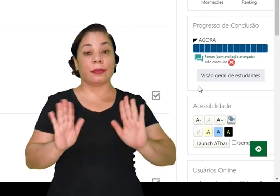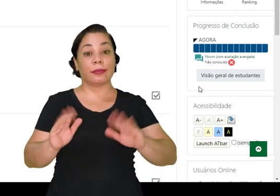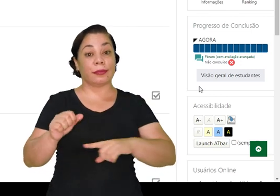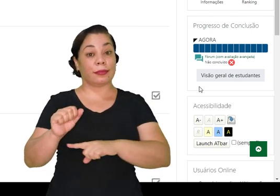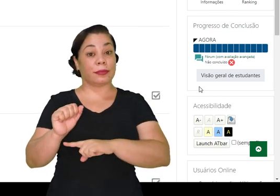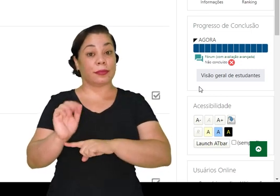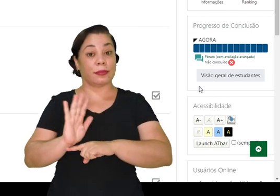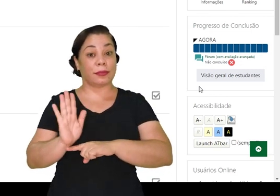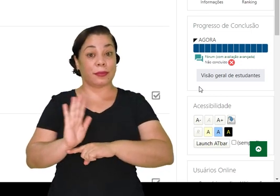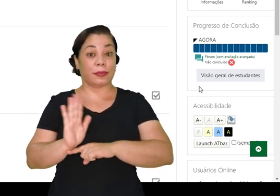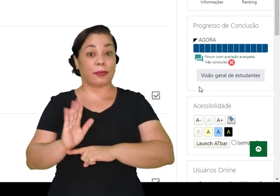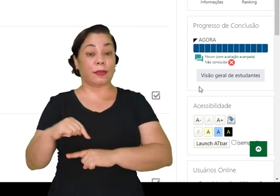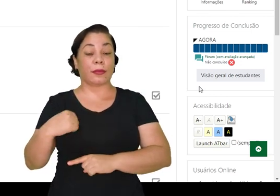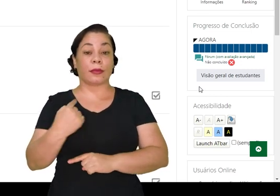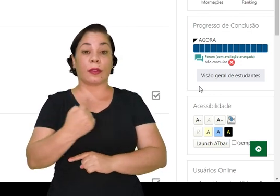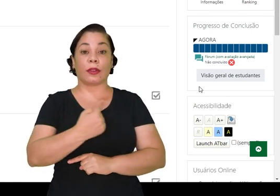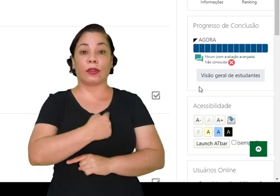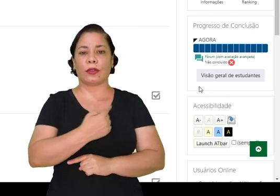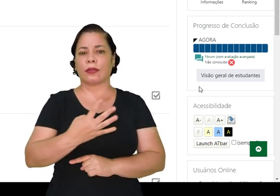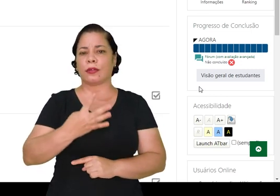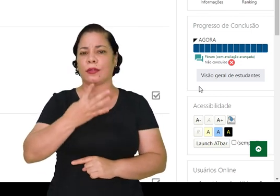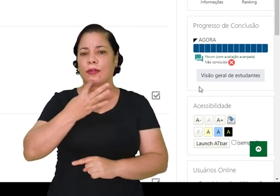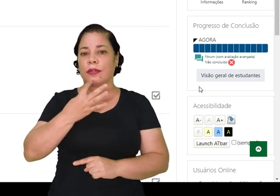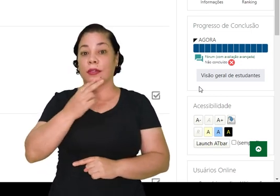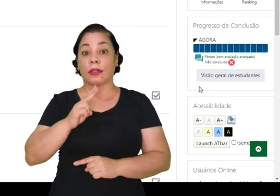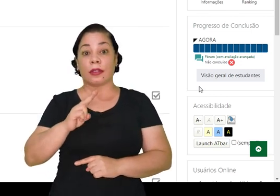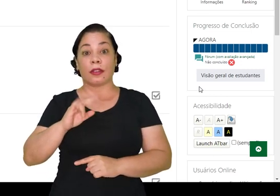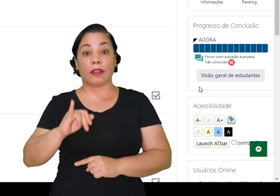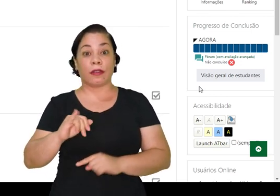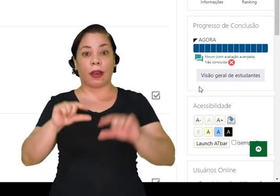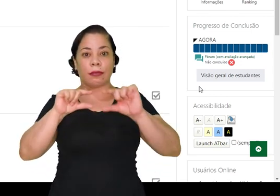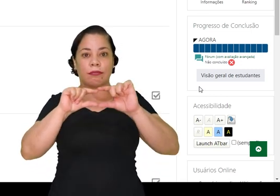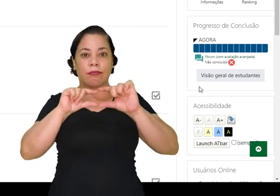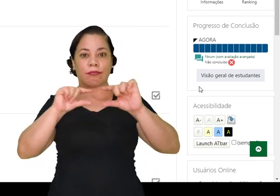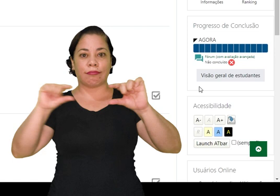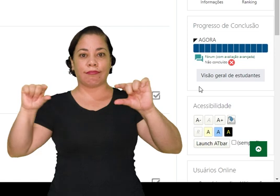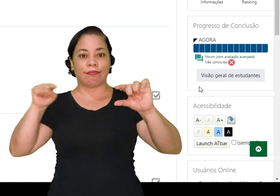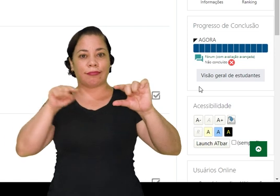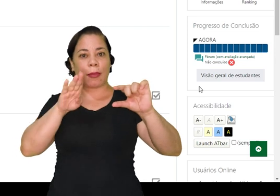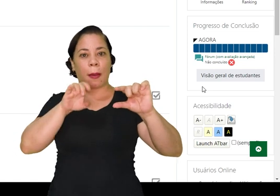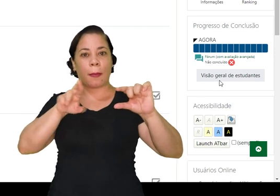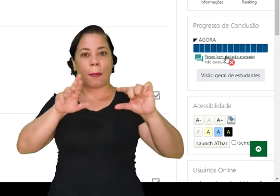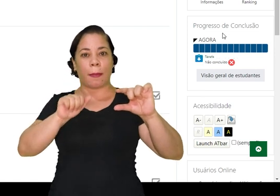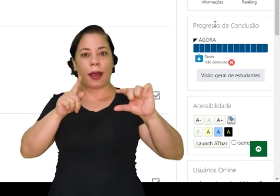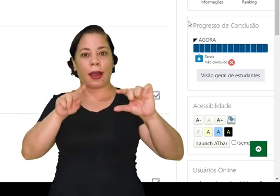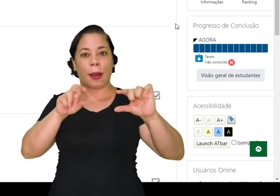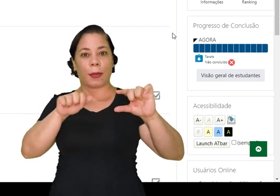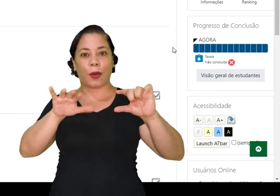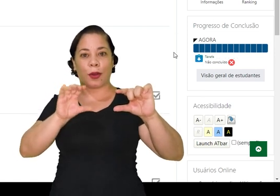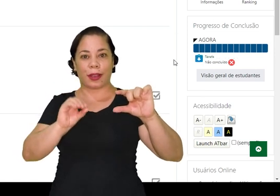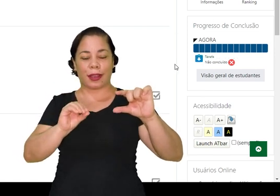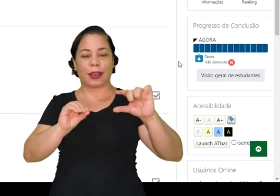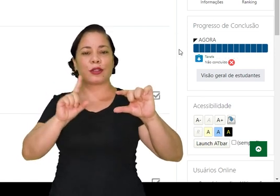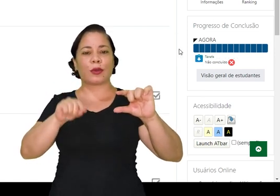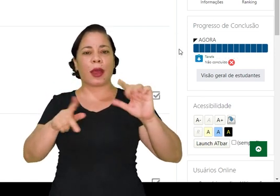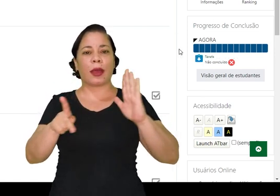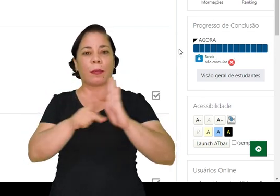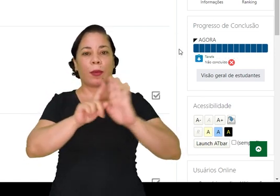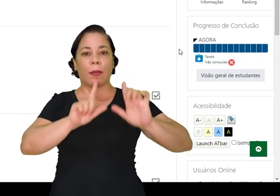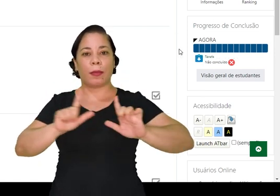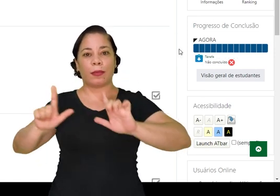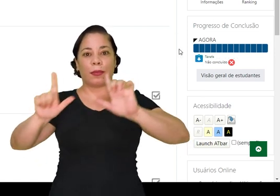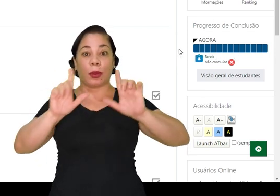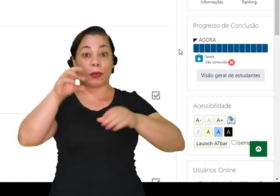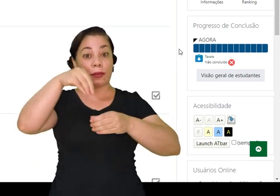Olá neste tutorial vamos conhecer a barra de progresso que é um Plugin do tipo bloco